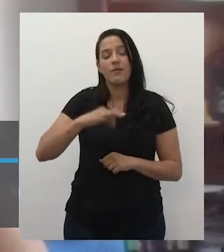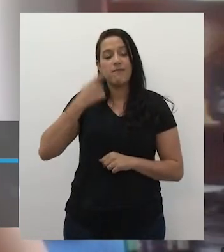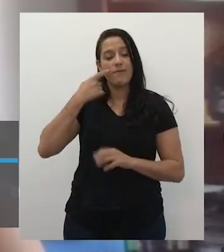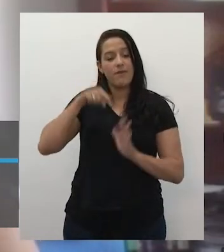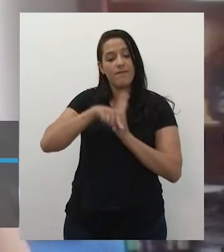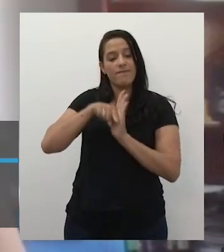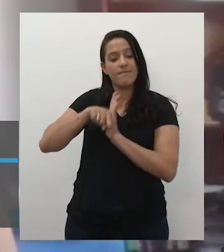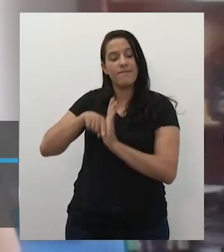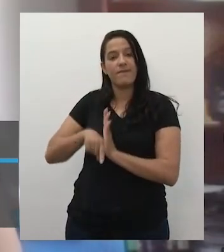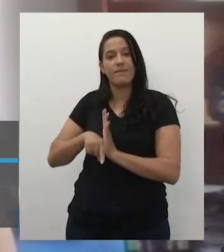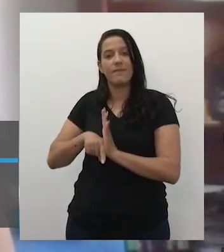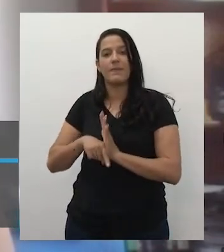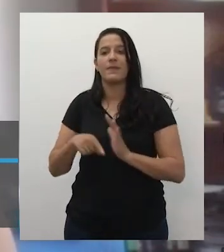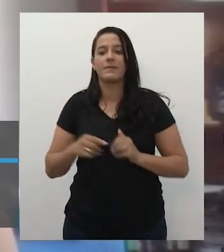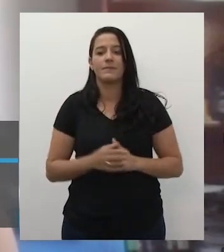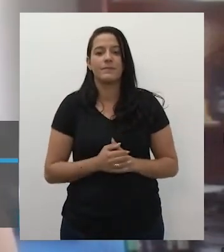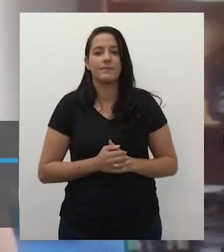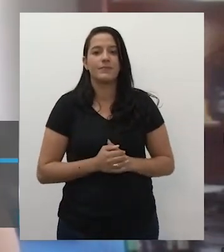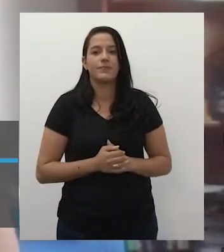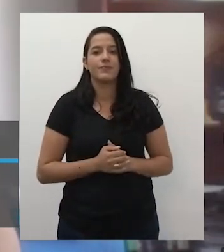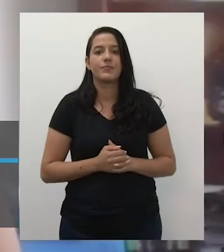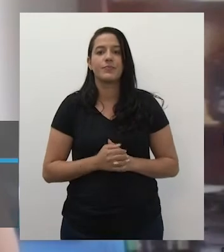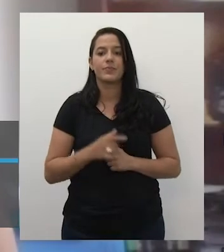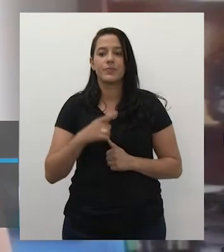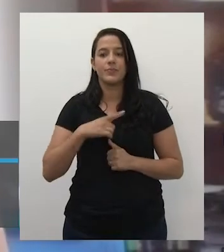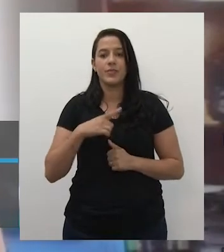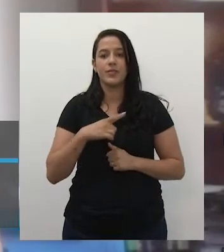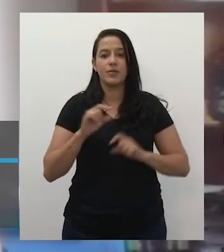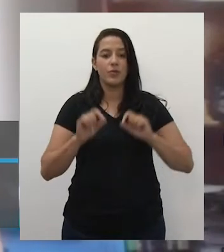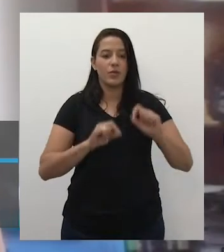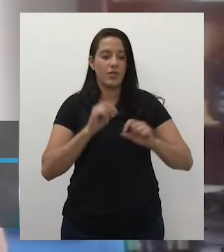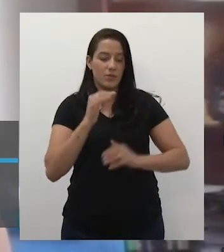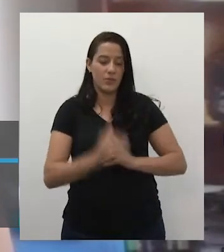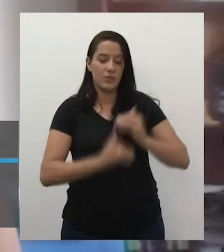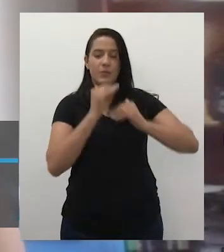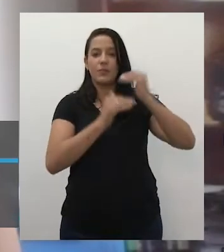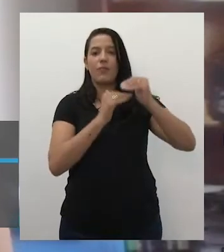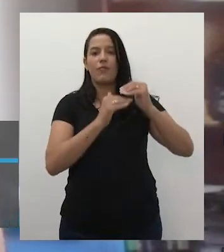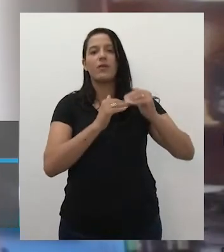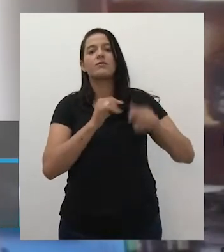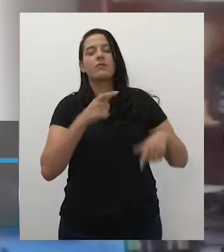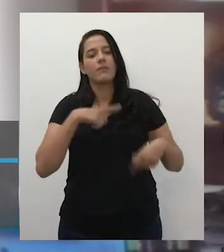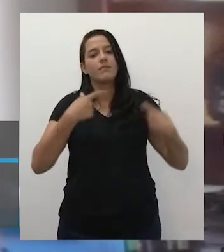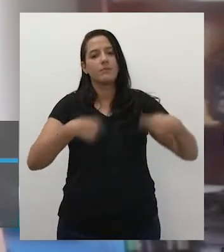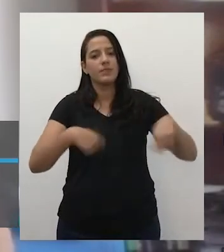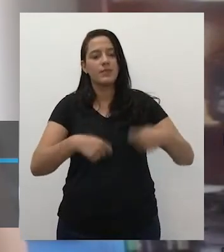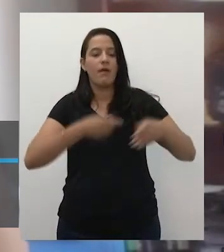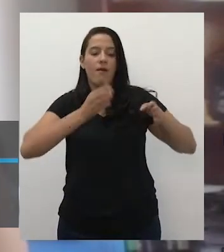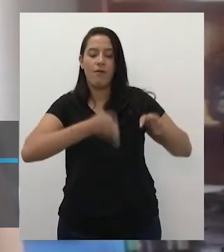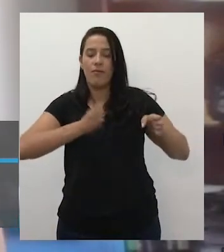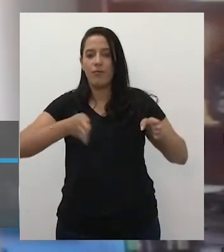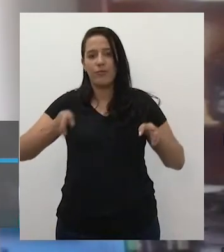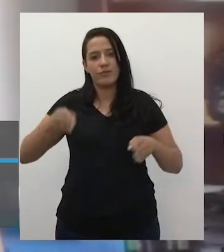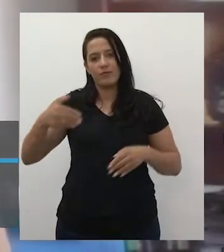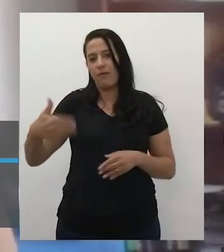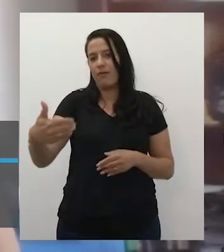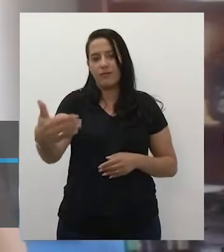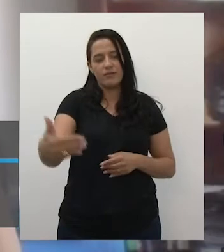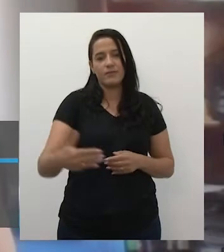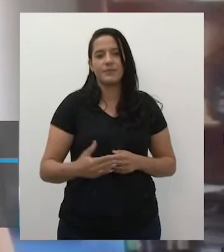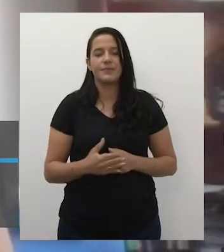alternativas, isso foi sendo construído ao longo do tempo. E é justamente a questão da autogestão, né? Ela foi ajudando a gente